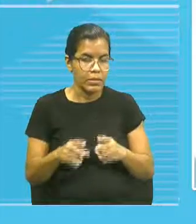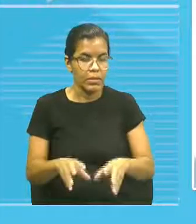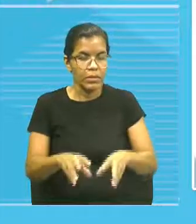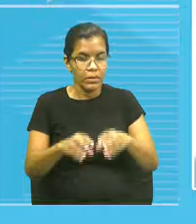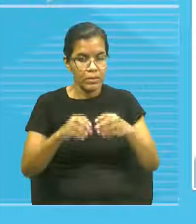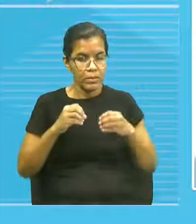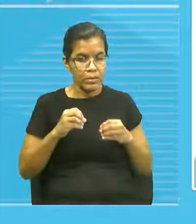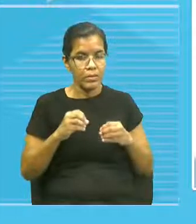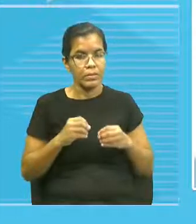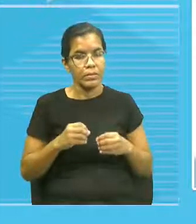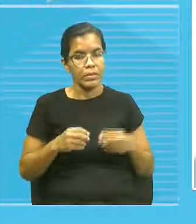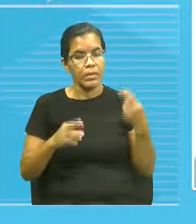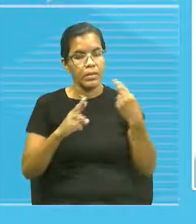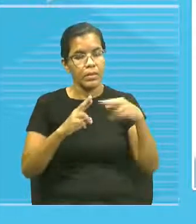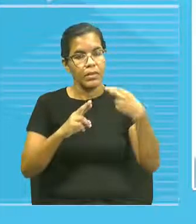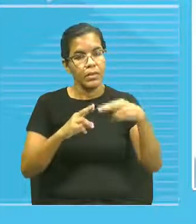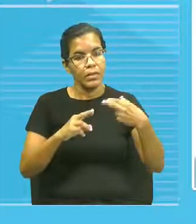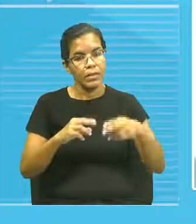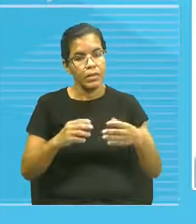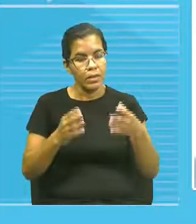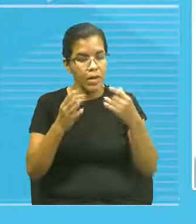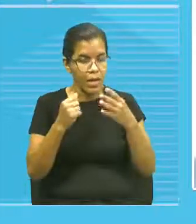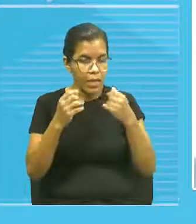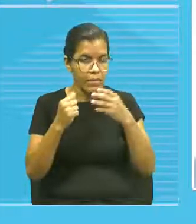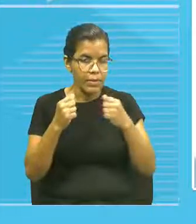obviamente, você vai emagrecer.